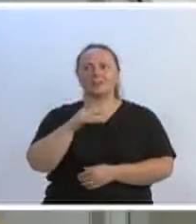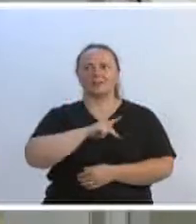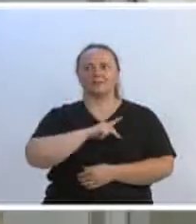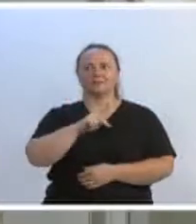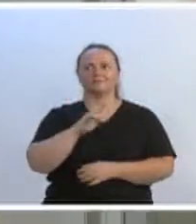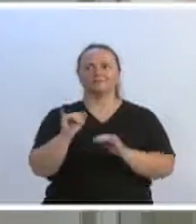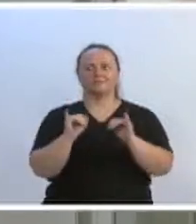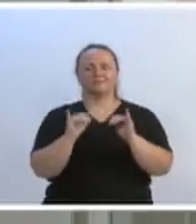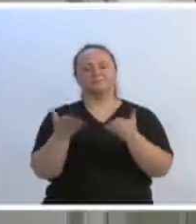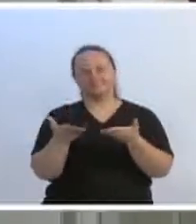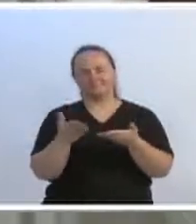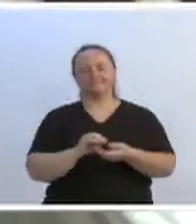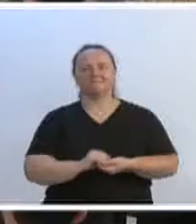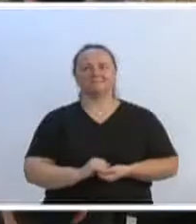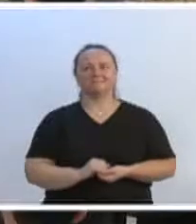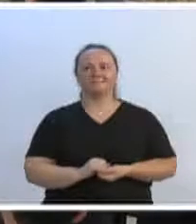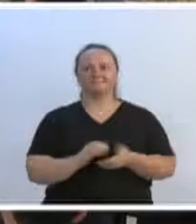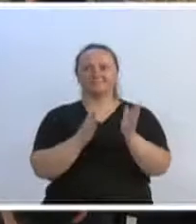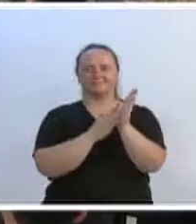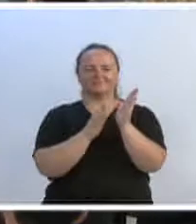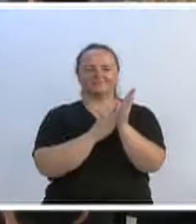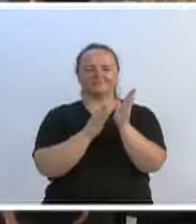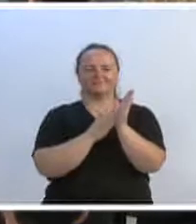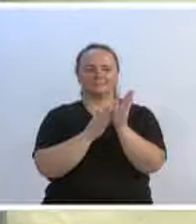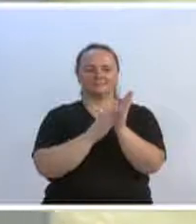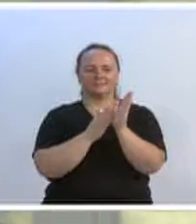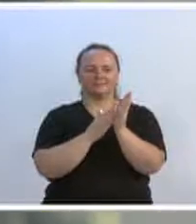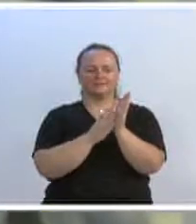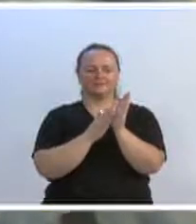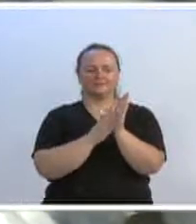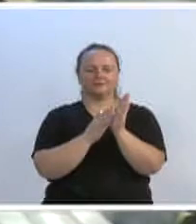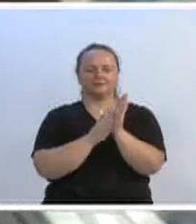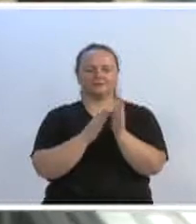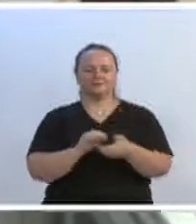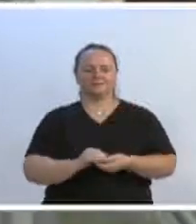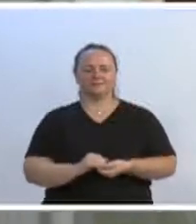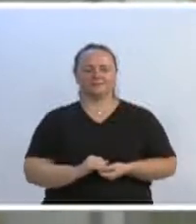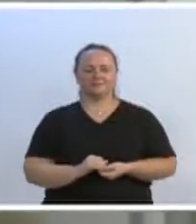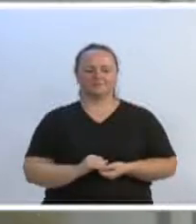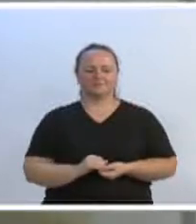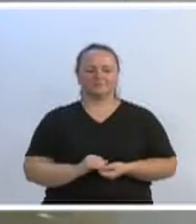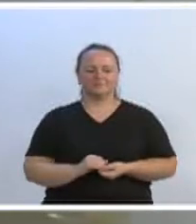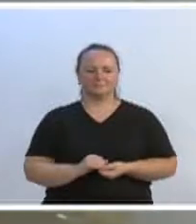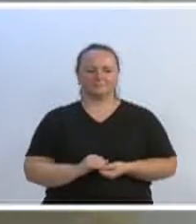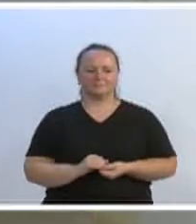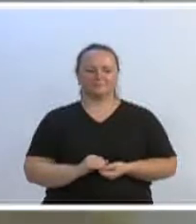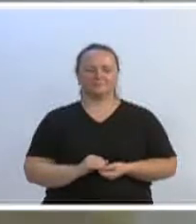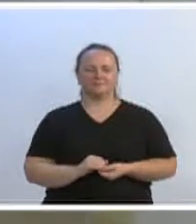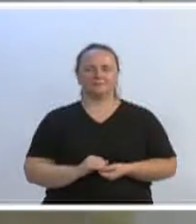Carlos Braga Müller, ex-vereador, ex-presidente da Câmara Municipal de Blumenau.